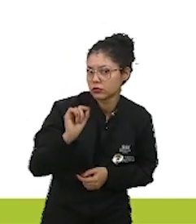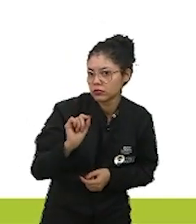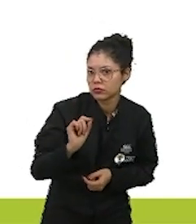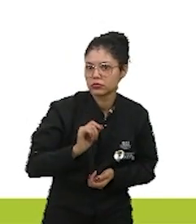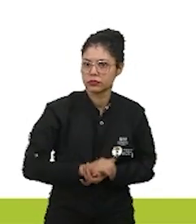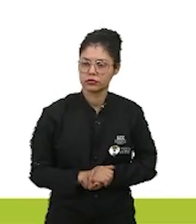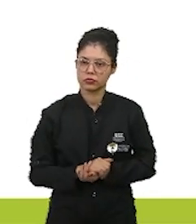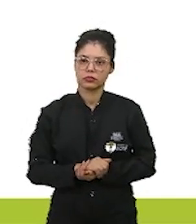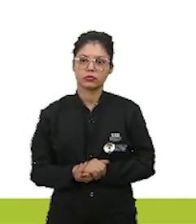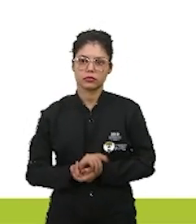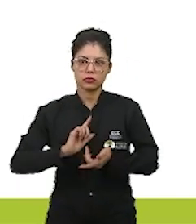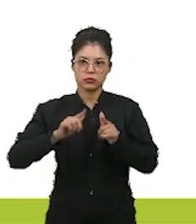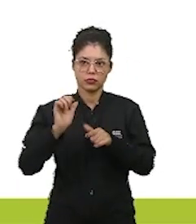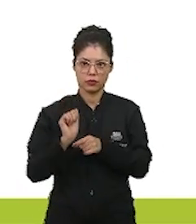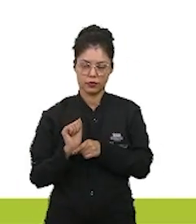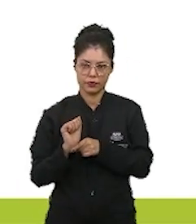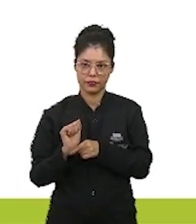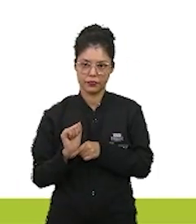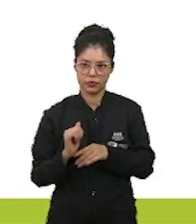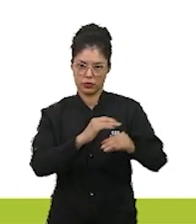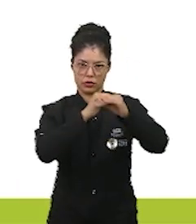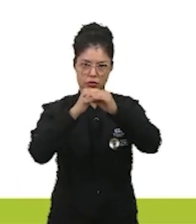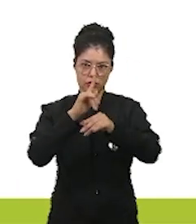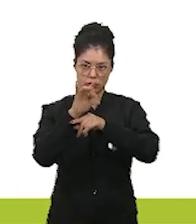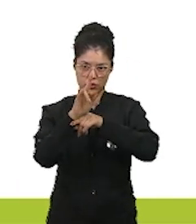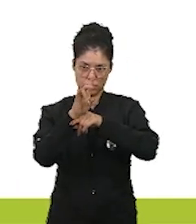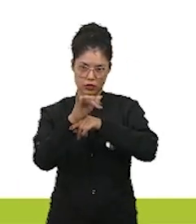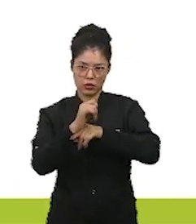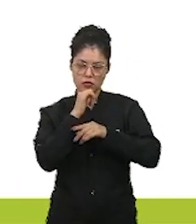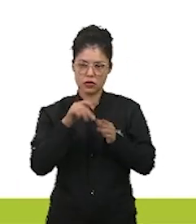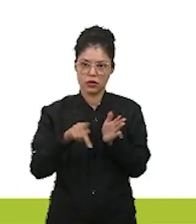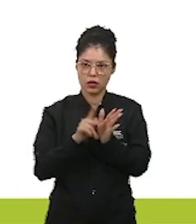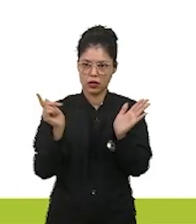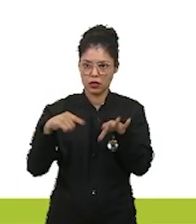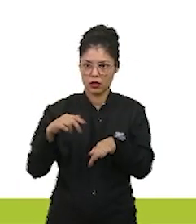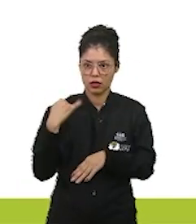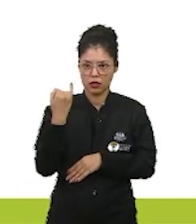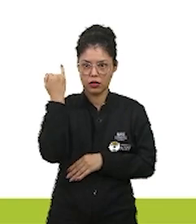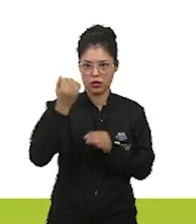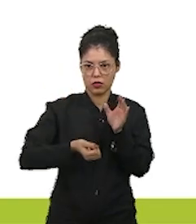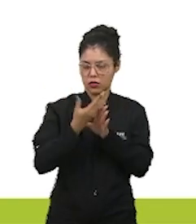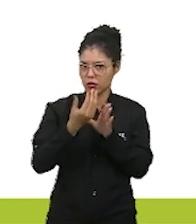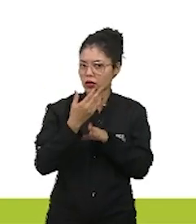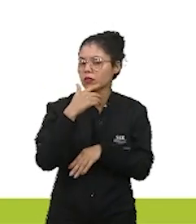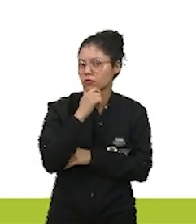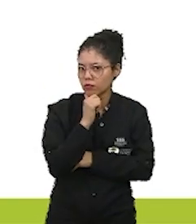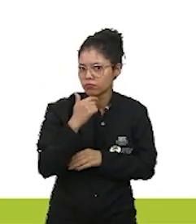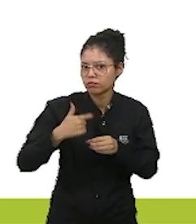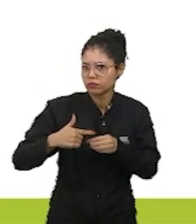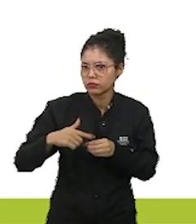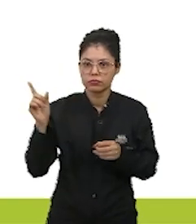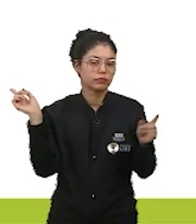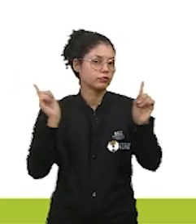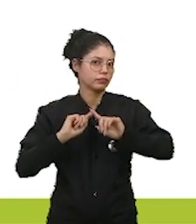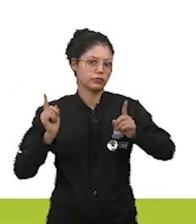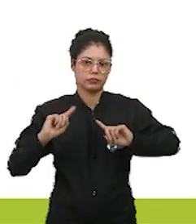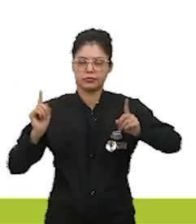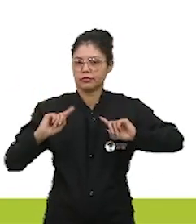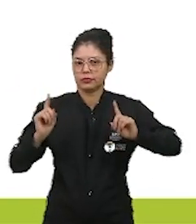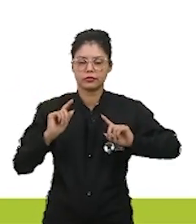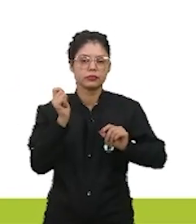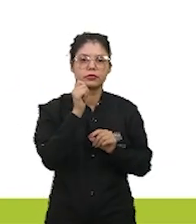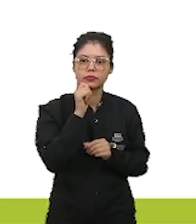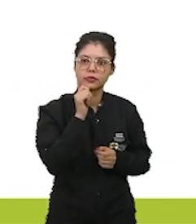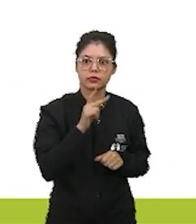que, letra A, as rochas ígneas são de fundamental importância para a produção da gasolina? Não, gente,